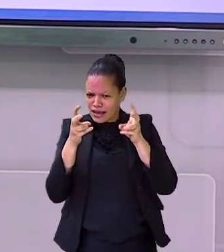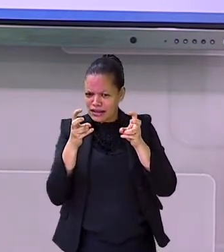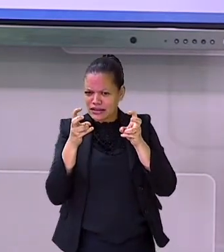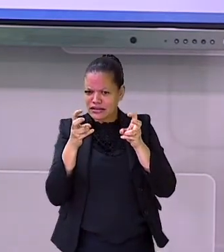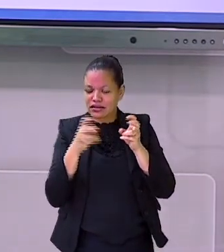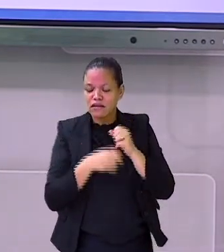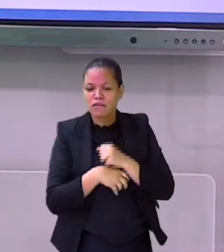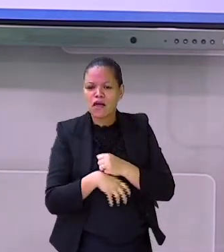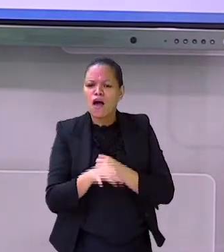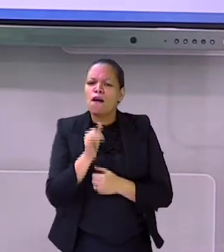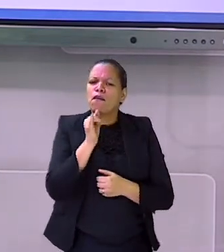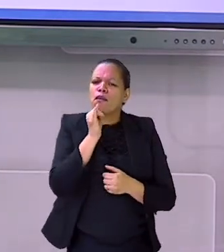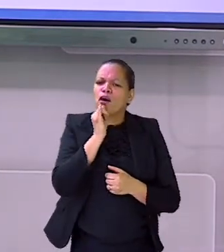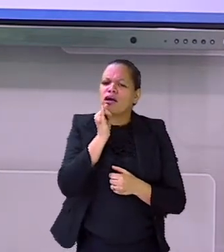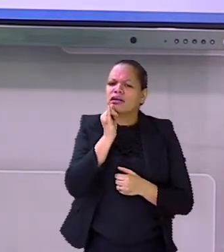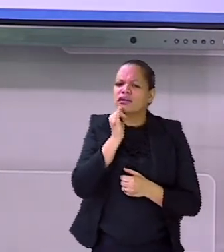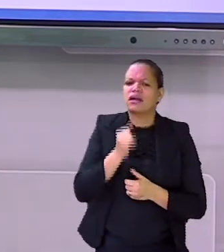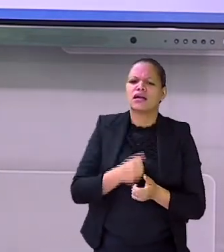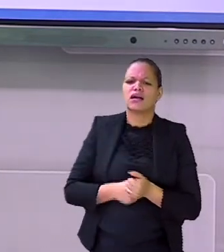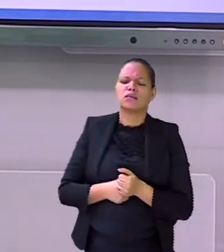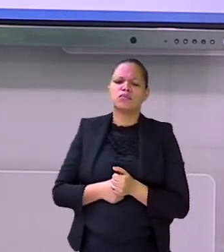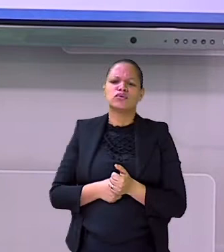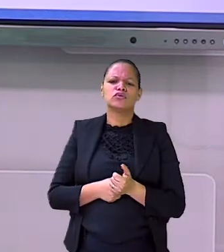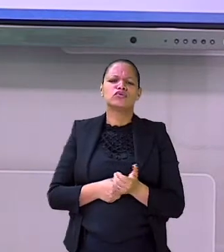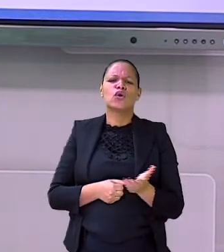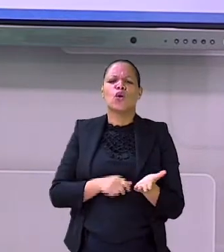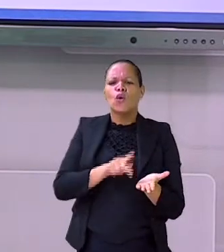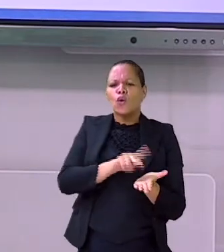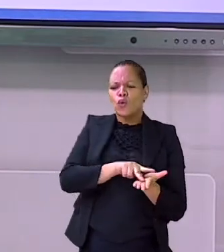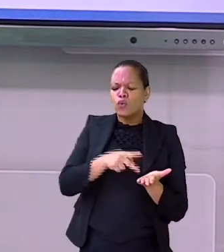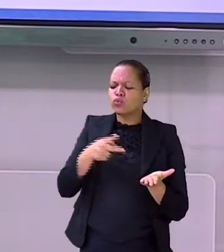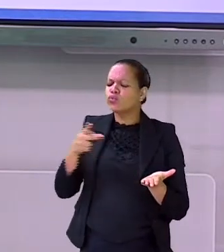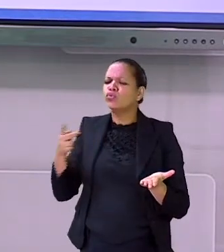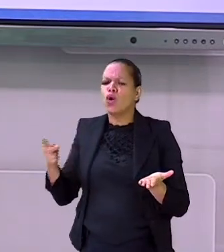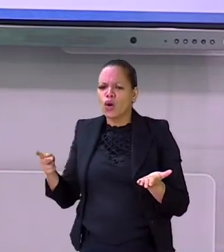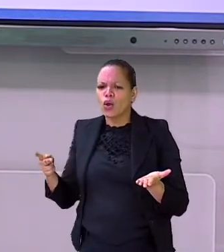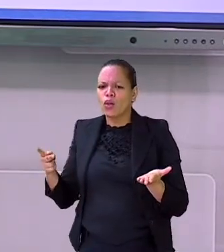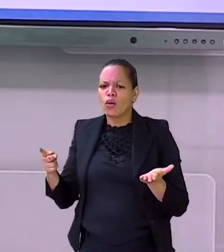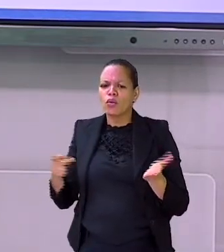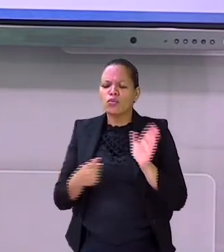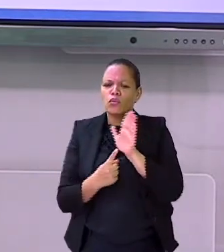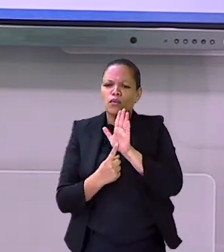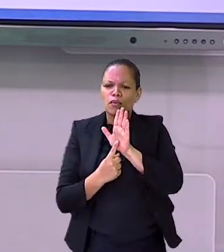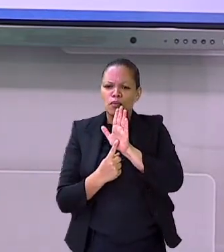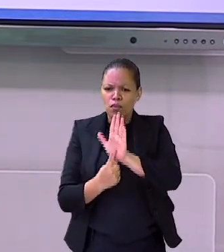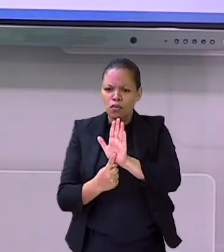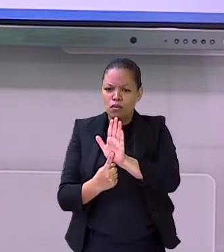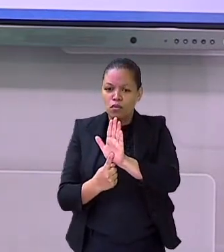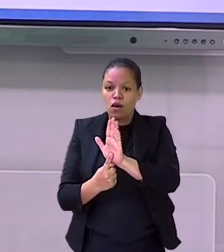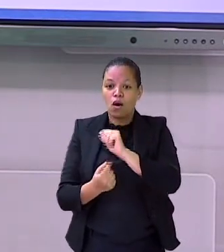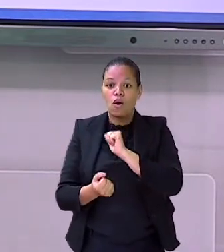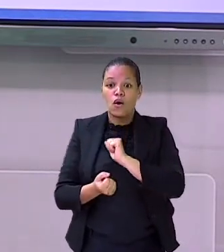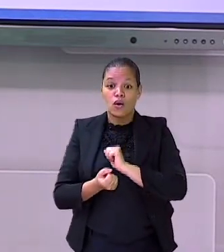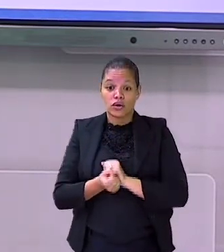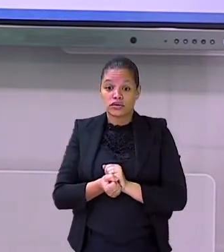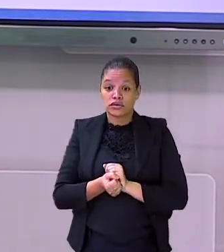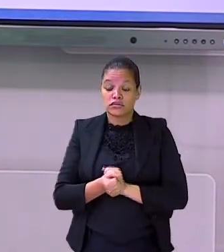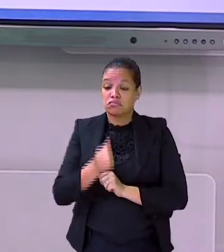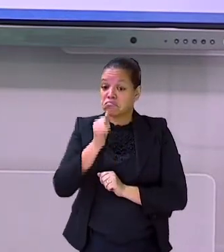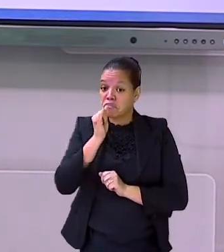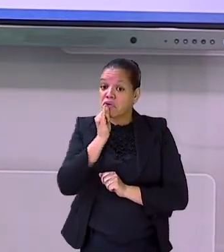vão noticiar aí, né, como se diz, a evolução, né, da queda do